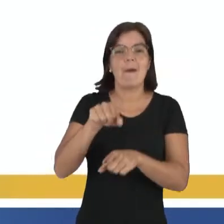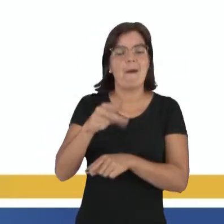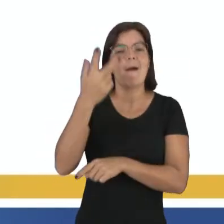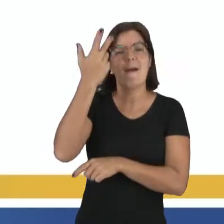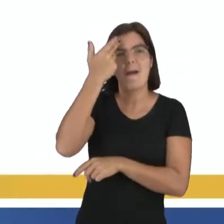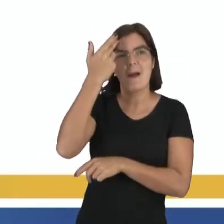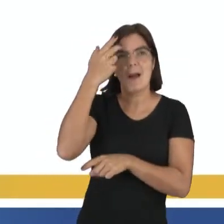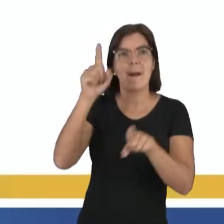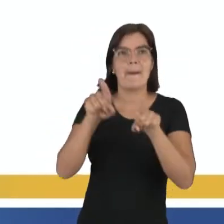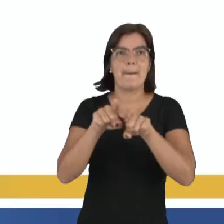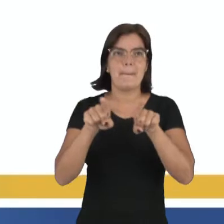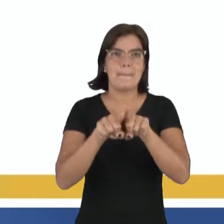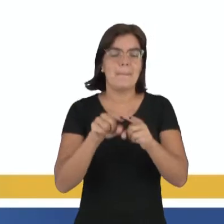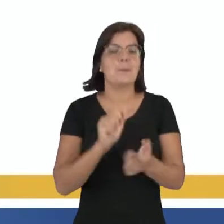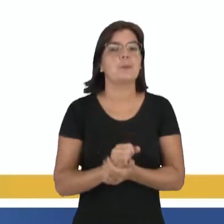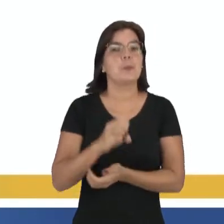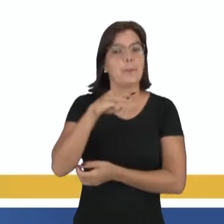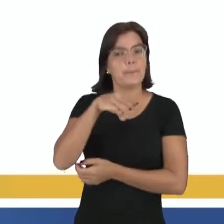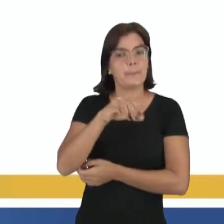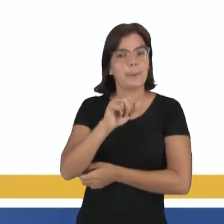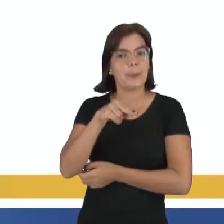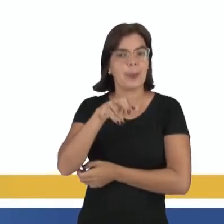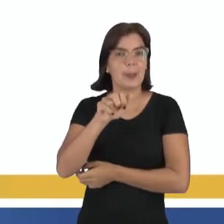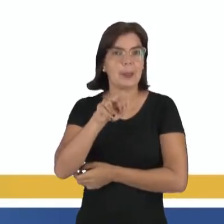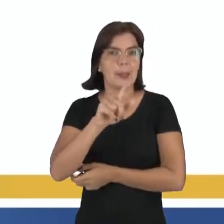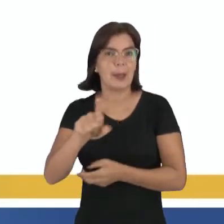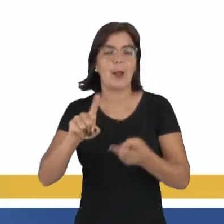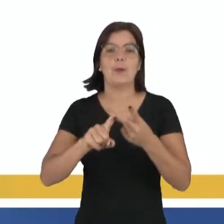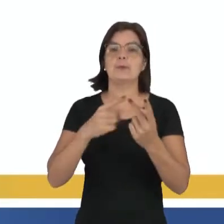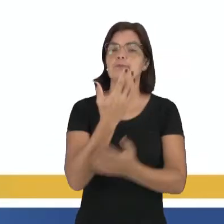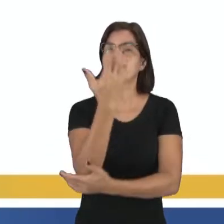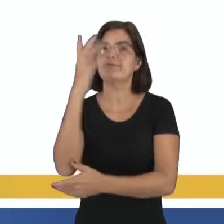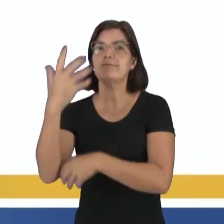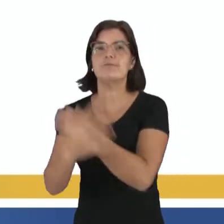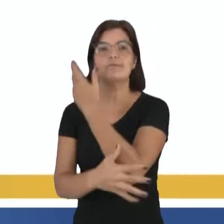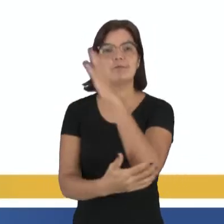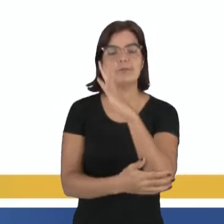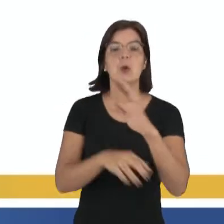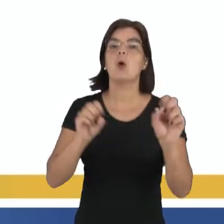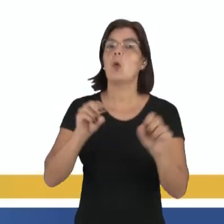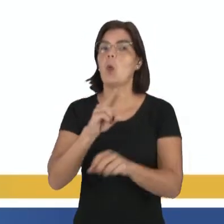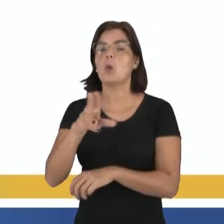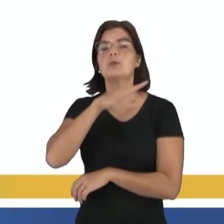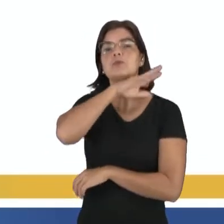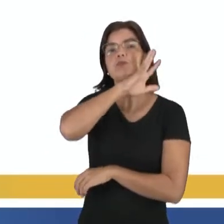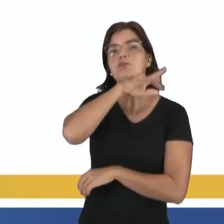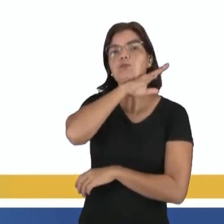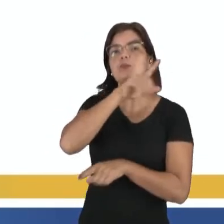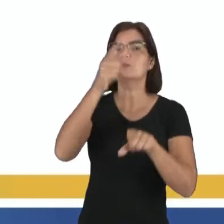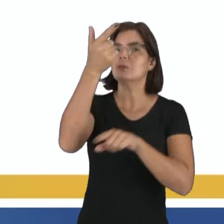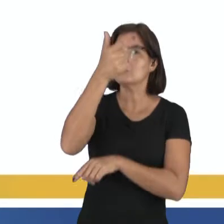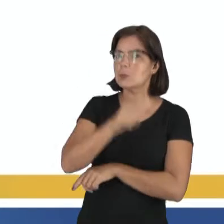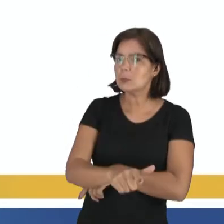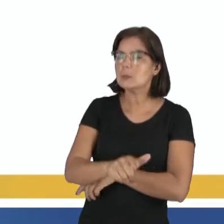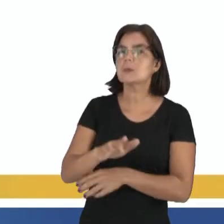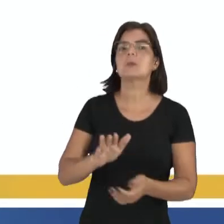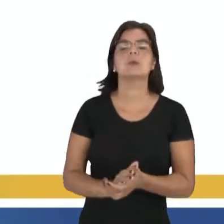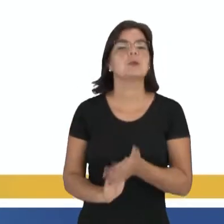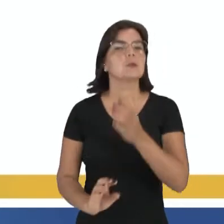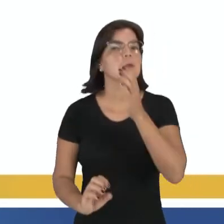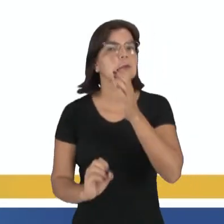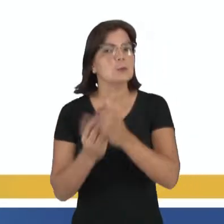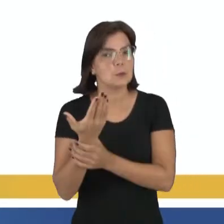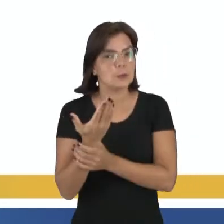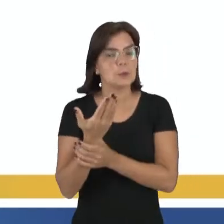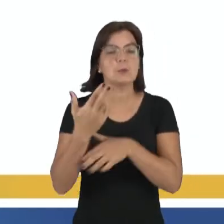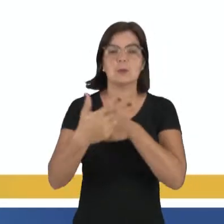naturais podem ser mineral, vegetal e animal. Repito, quanto à